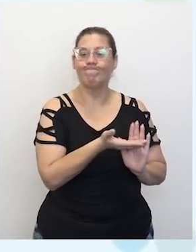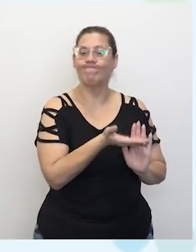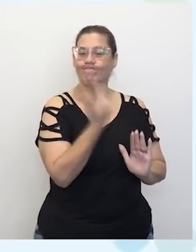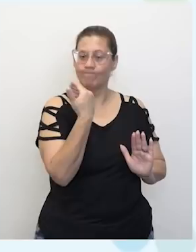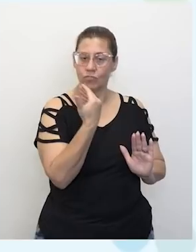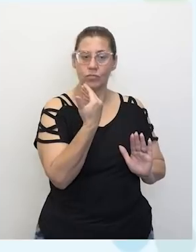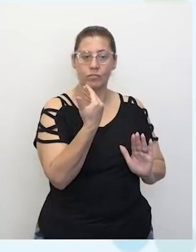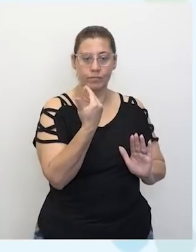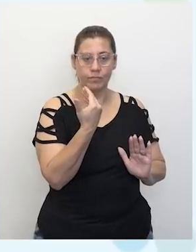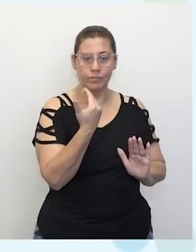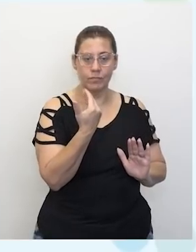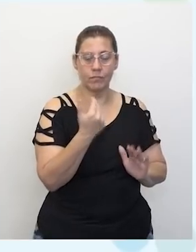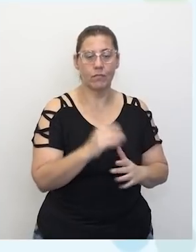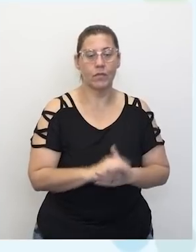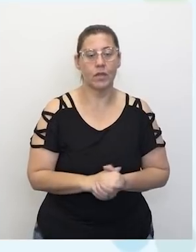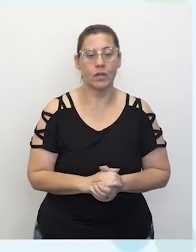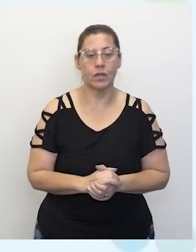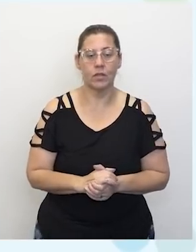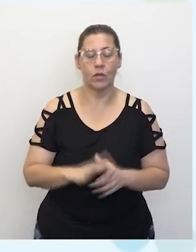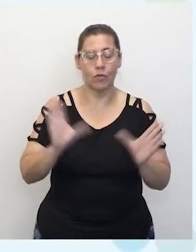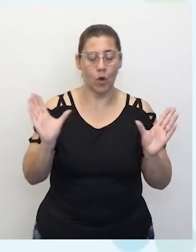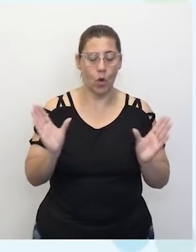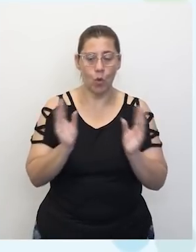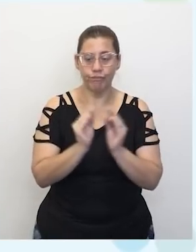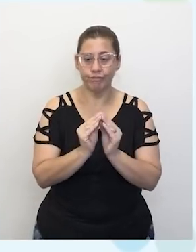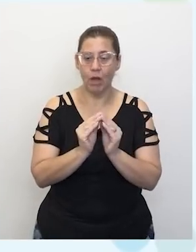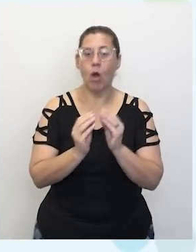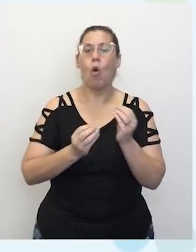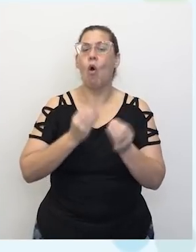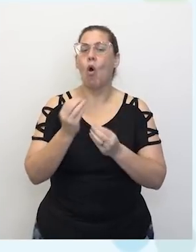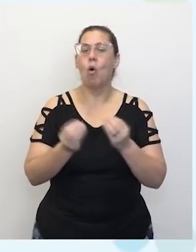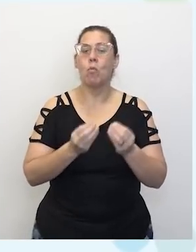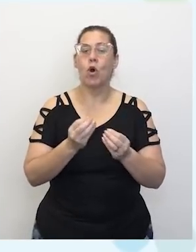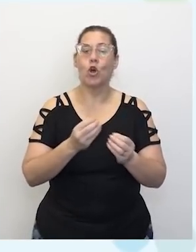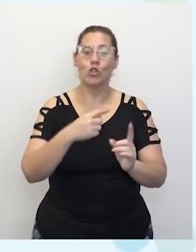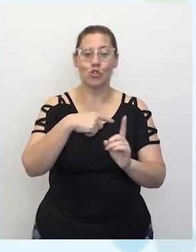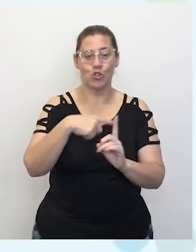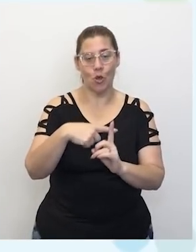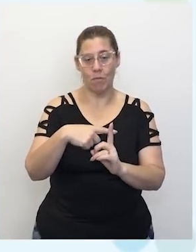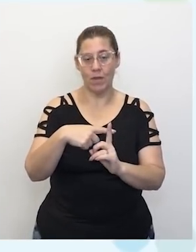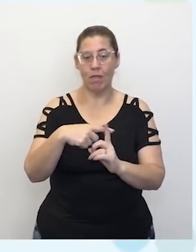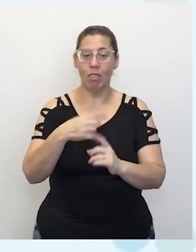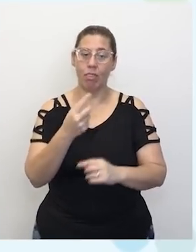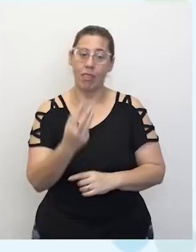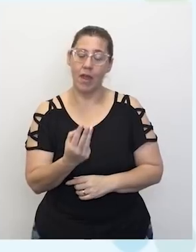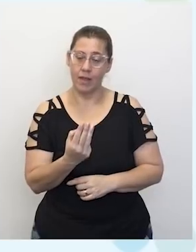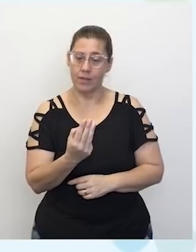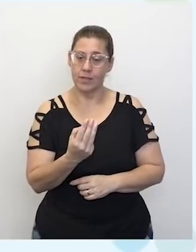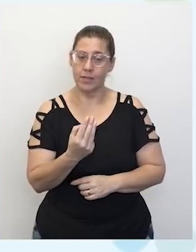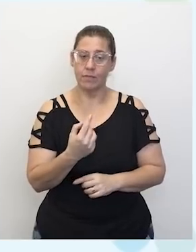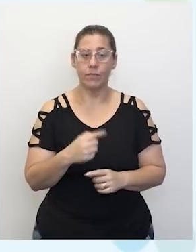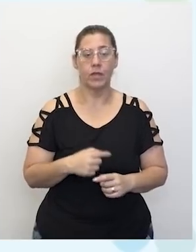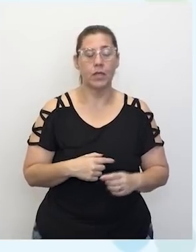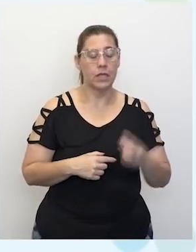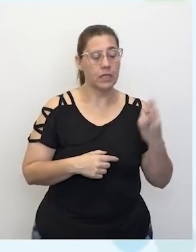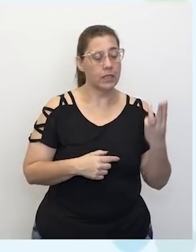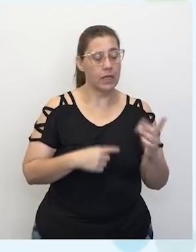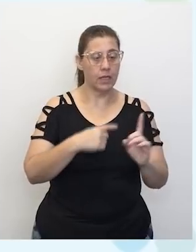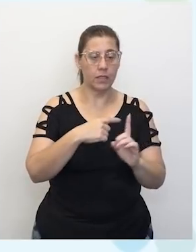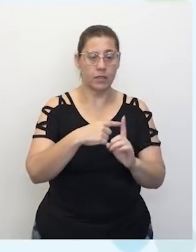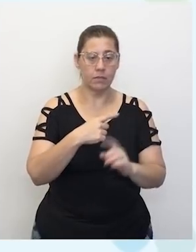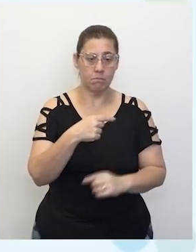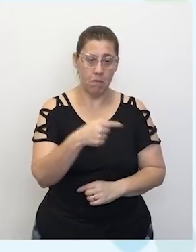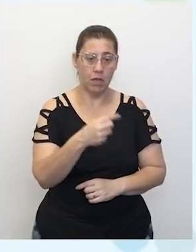menos 3 aqui. Então, eu vou reduzir. Como que eu faço isso? Somando um 3, ó. Porque eu faço 3 menos 3 já dá